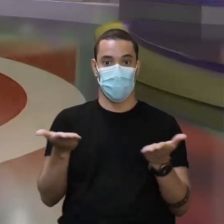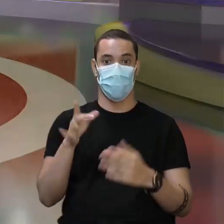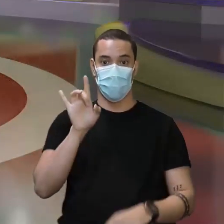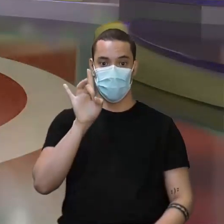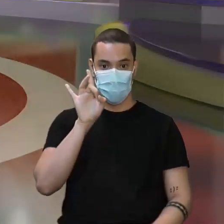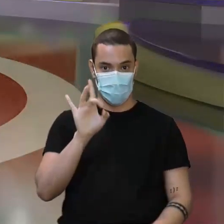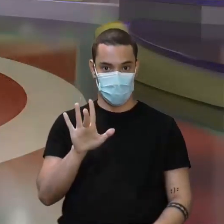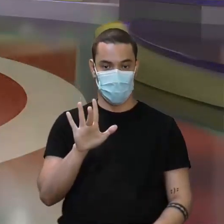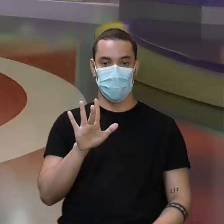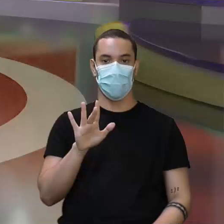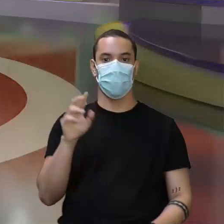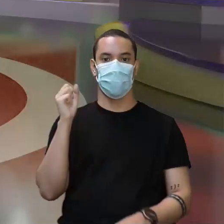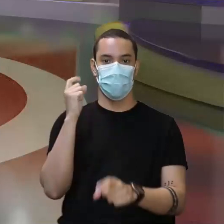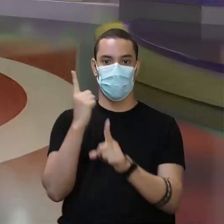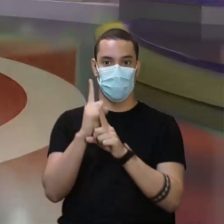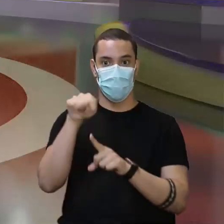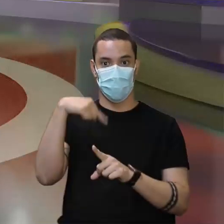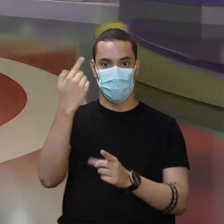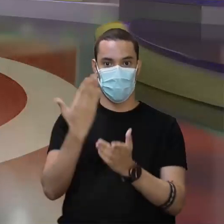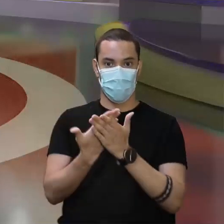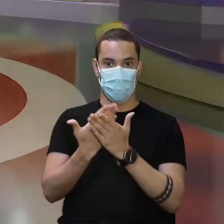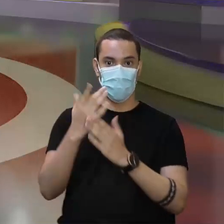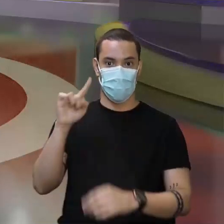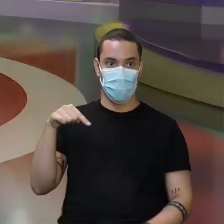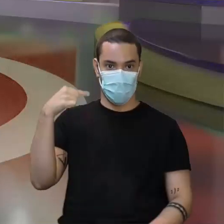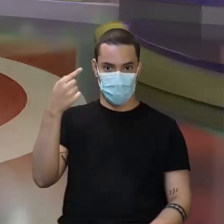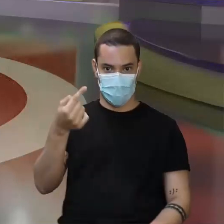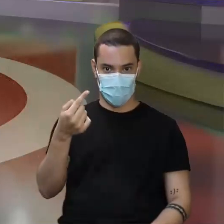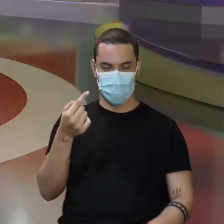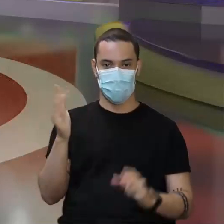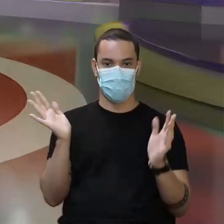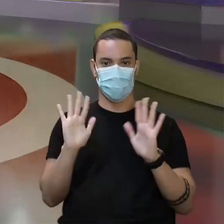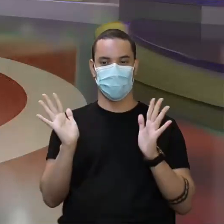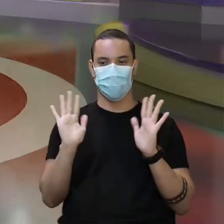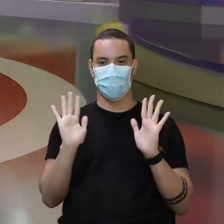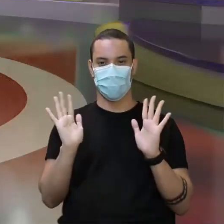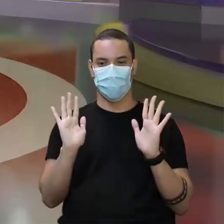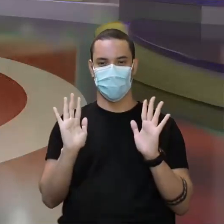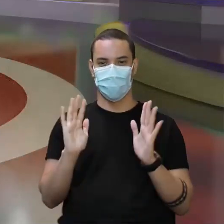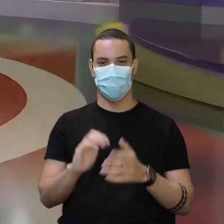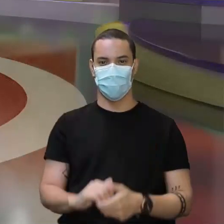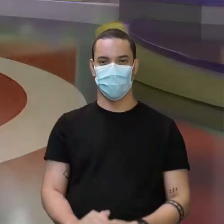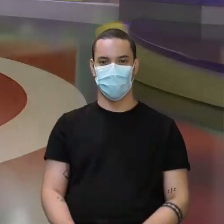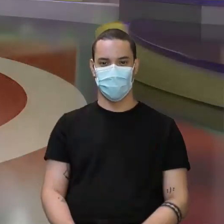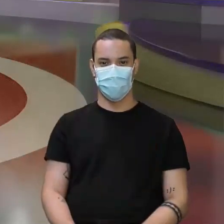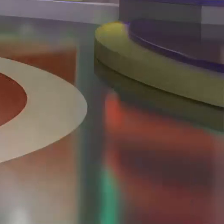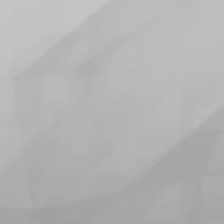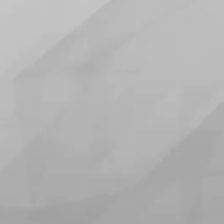hoje é só, pessoal. Vejo vocês na nossa next class. See you then. Bye.